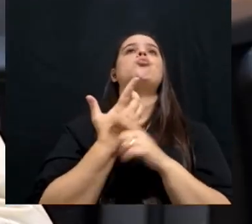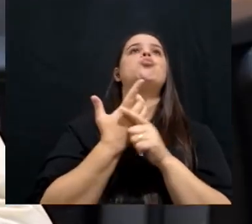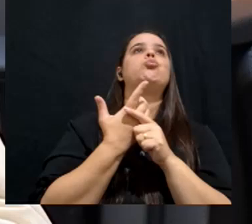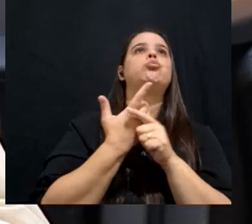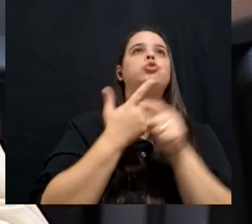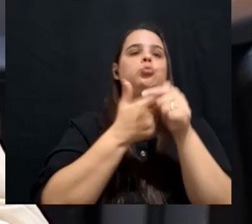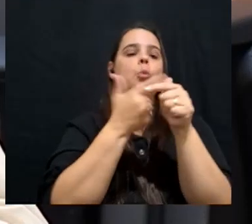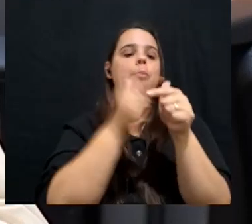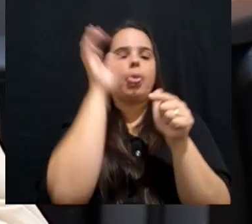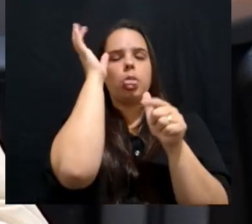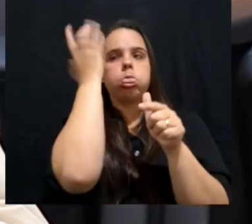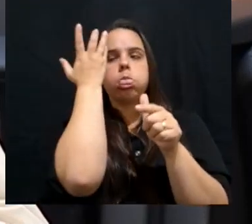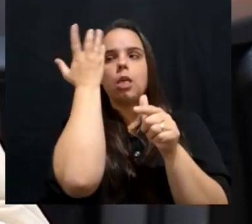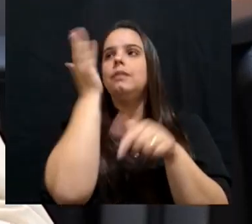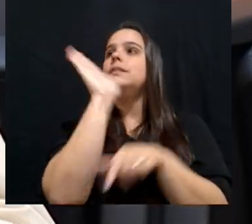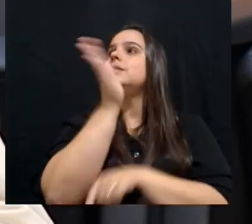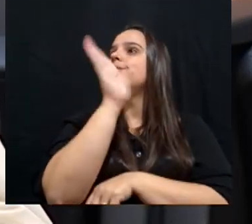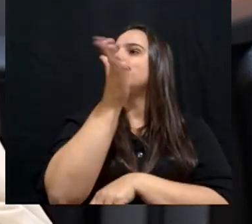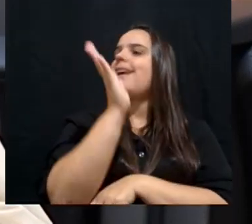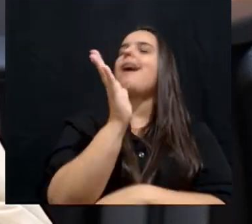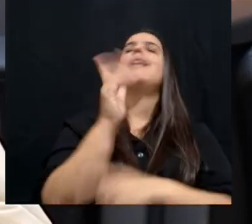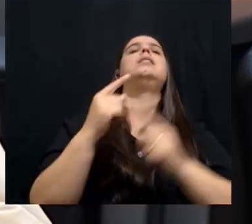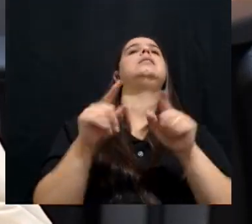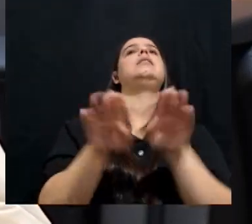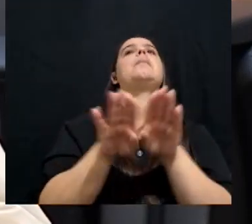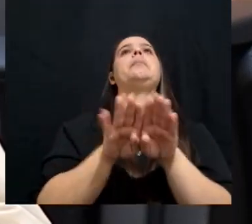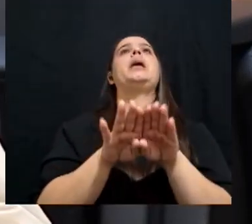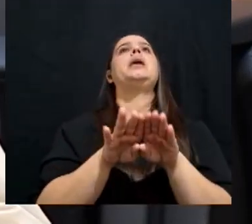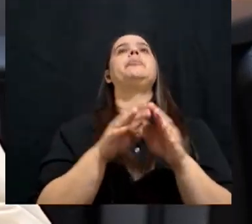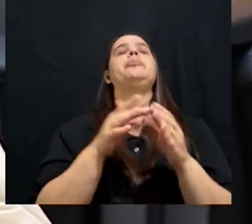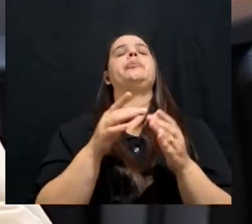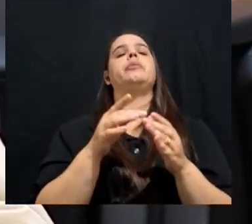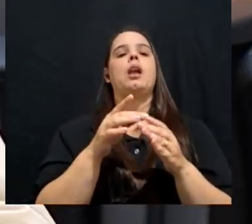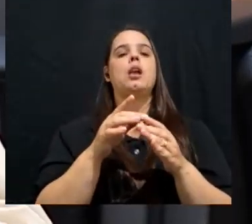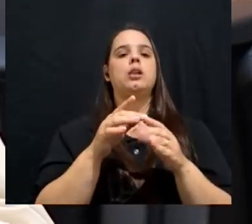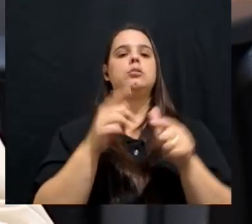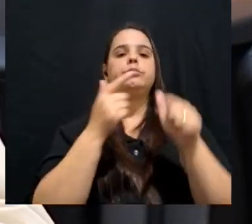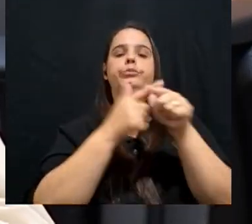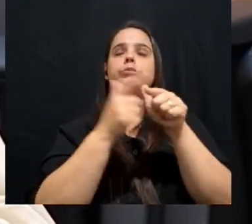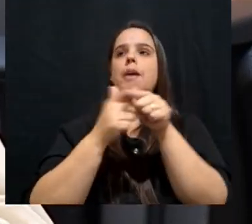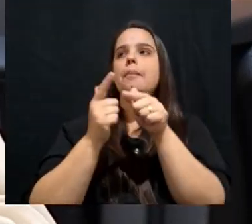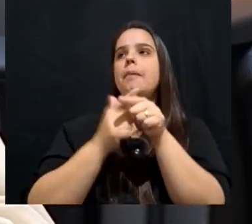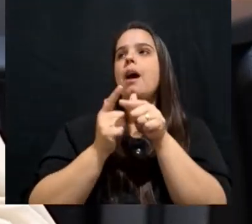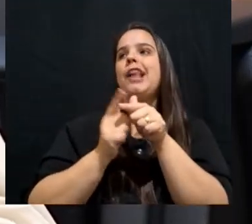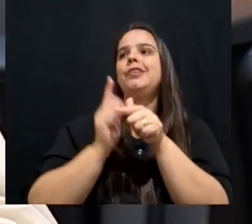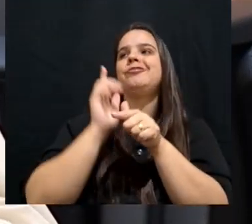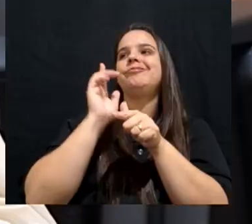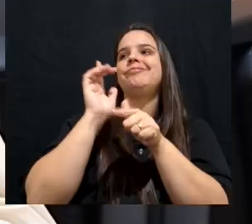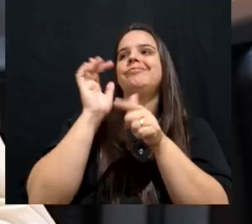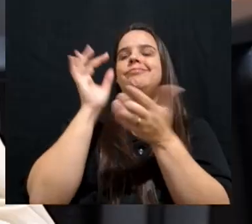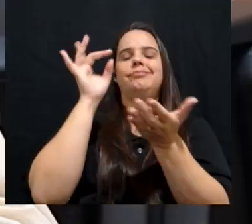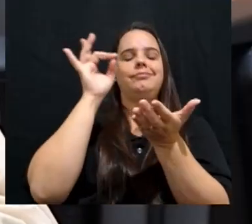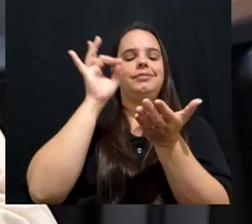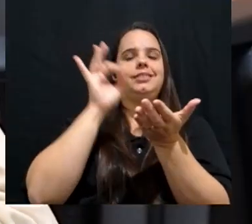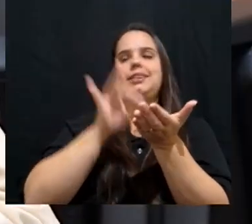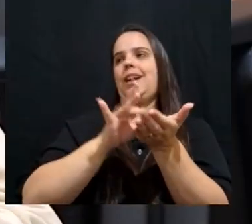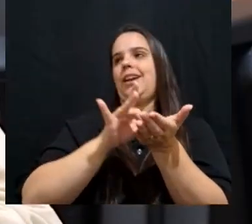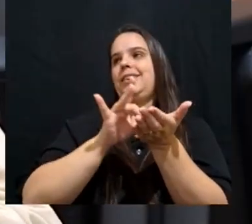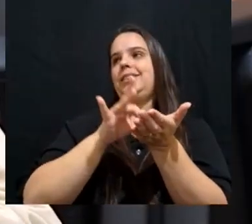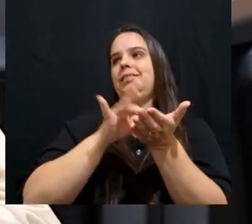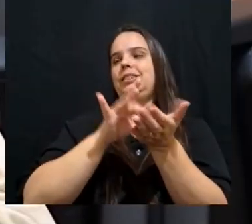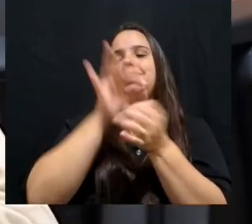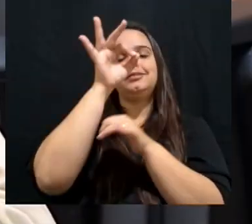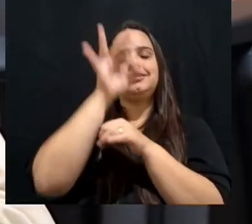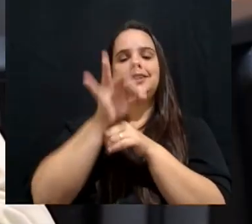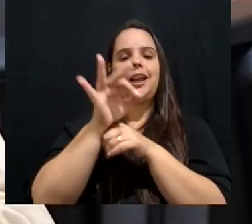mas também pela eficiência no atendimento. Hoje, infelizmente, se você perguntar